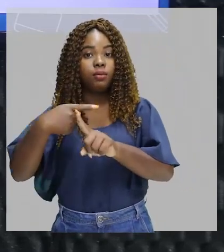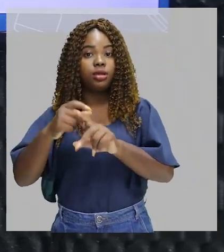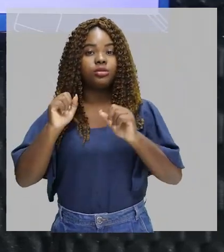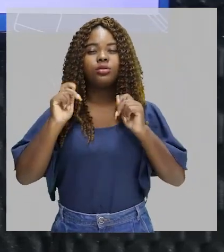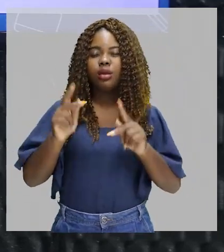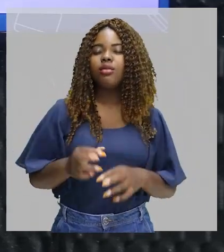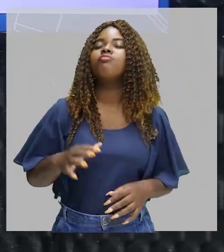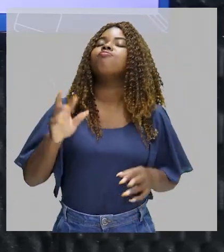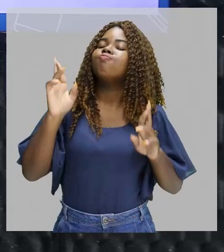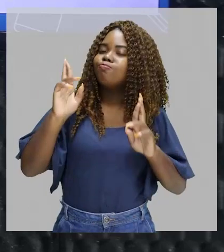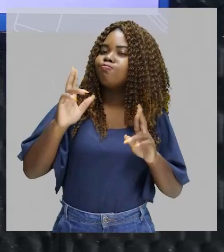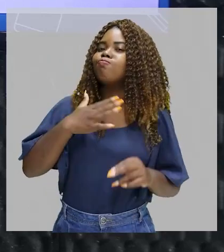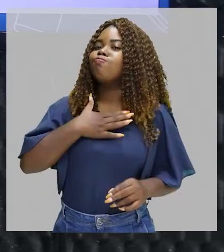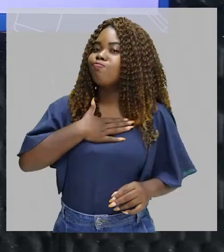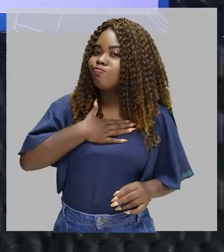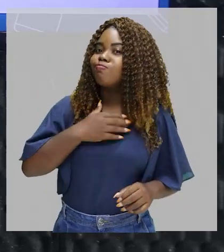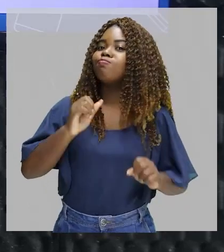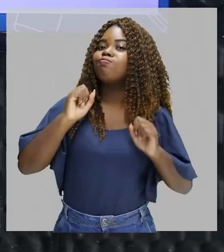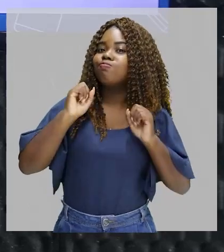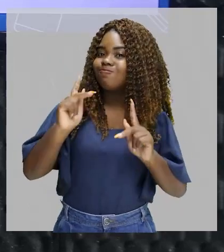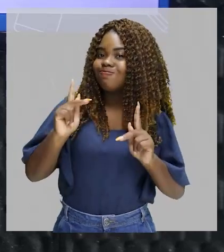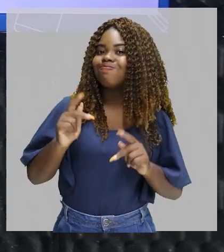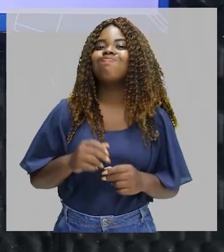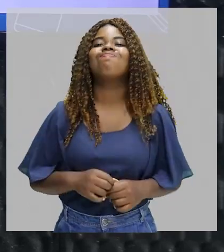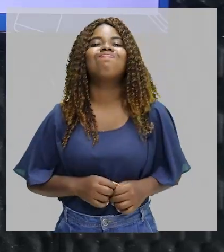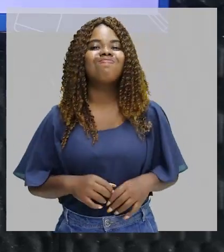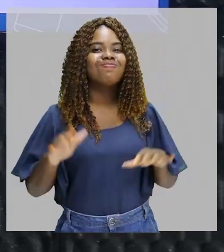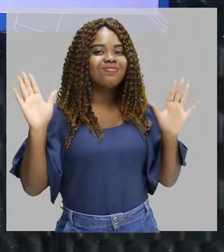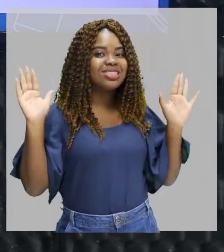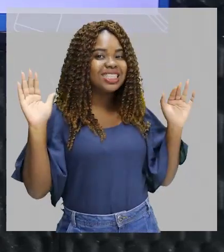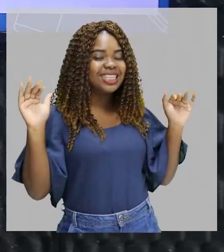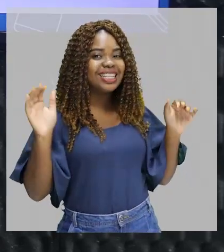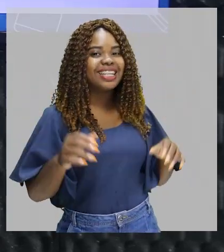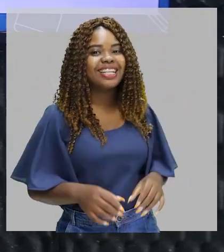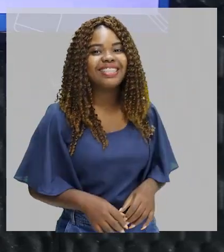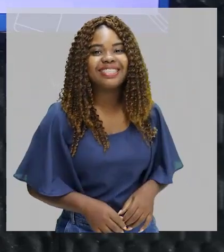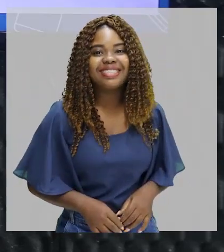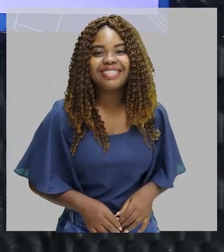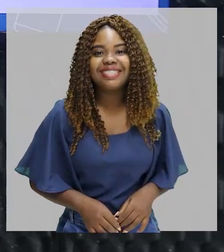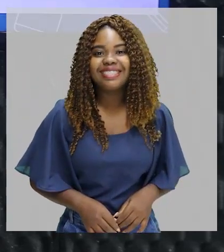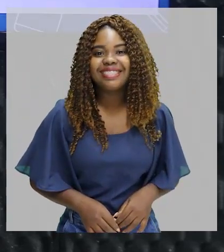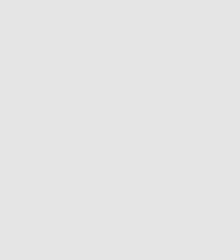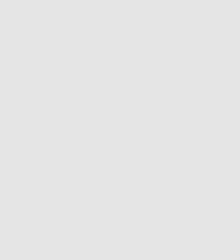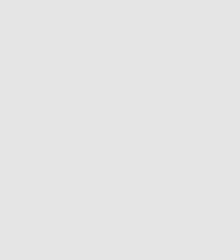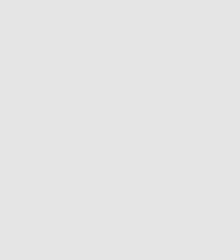turminha? Espero que vocês tenham gostado e compreendido. Valeu? Até a próxima!